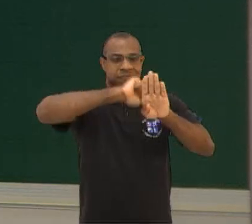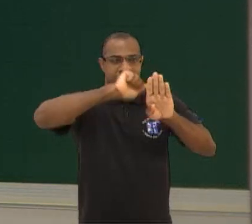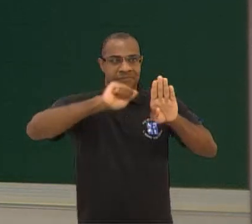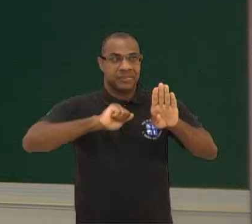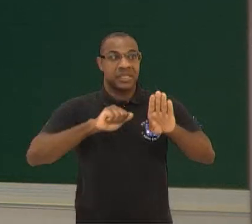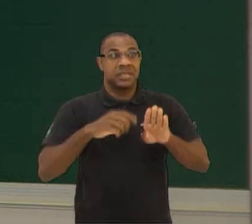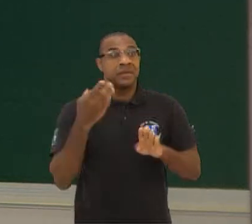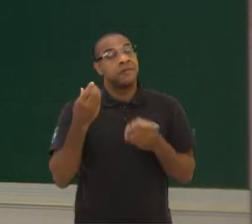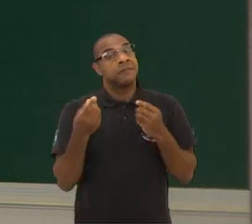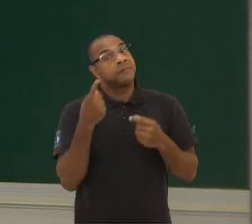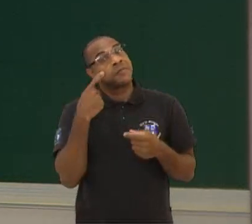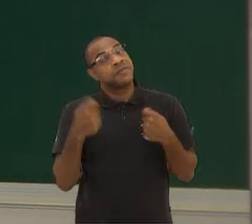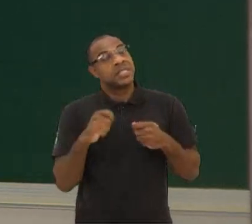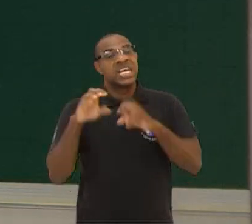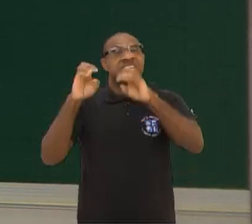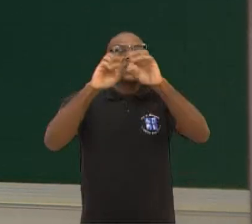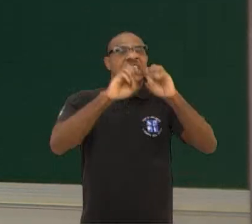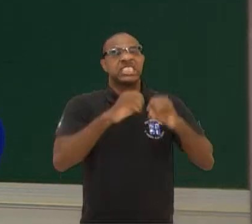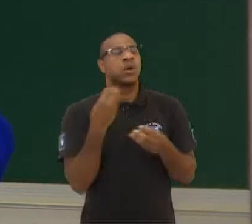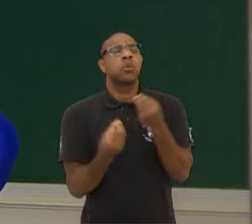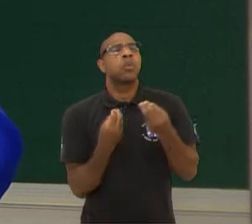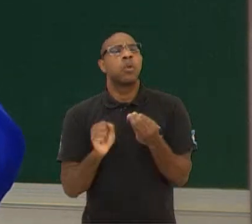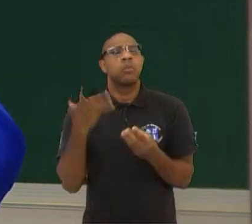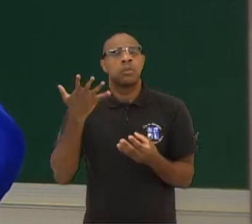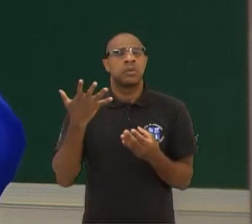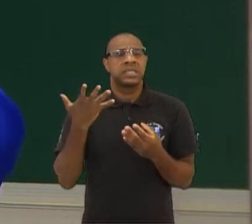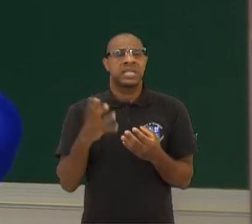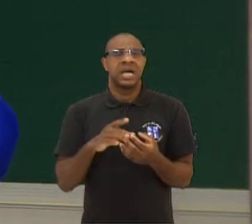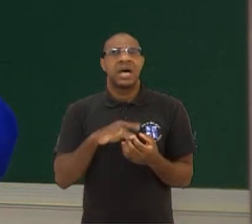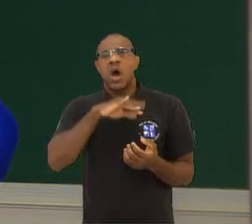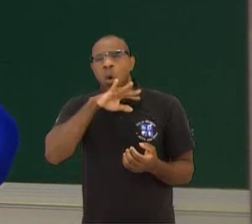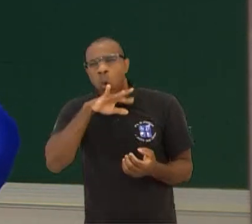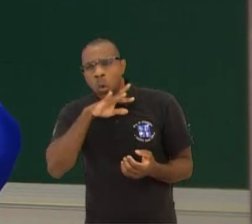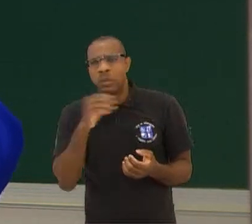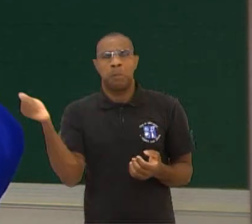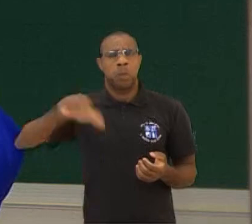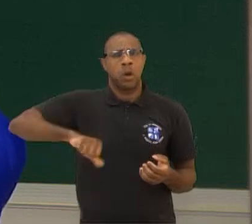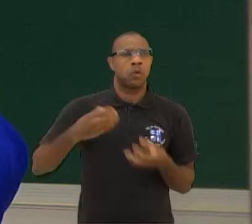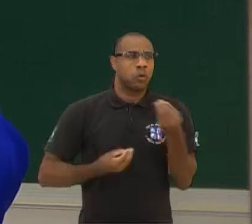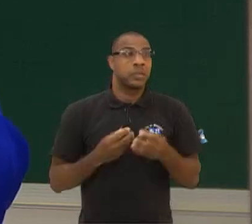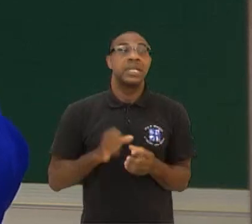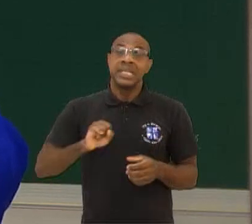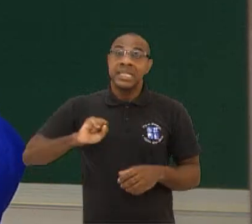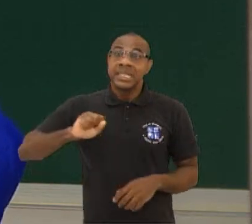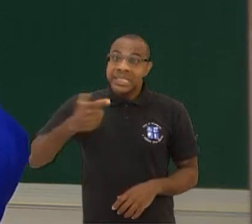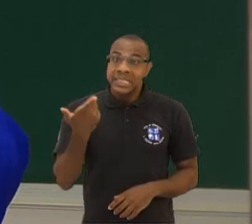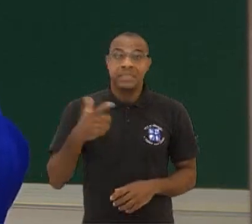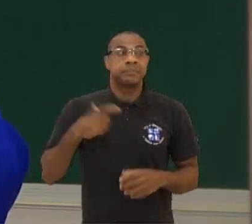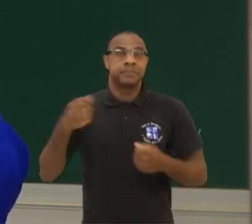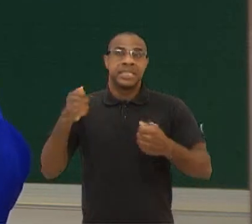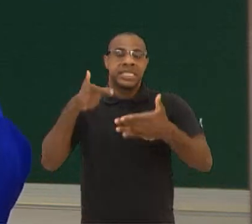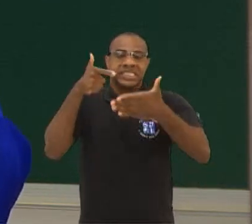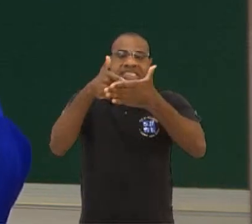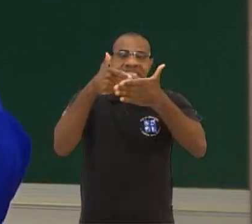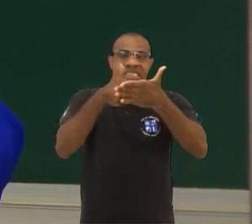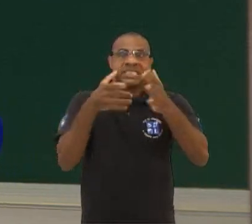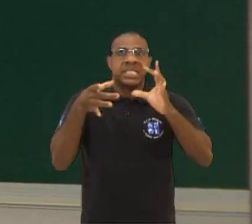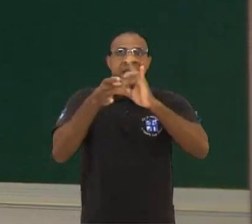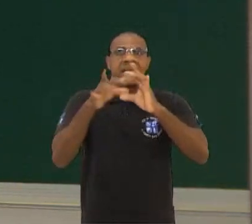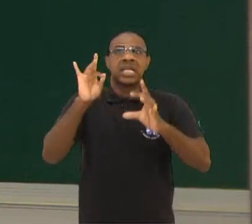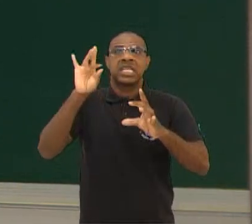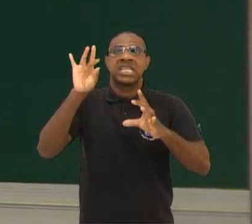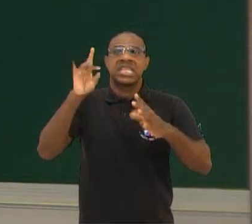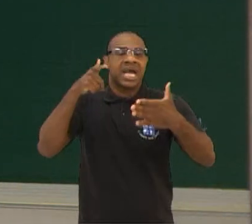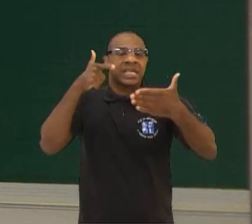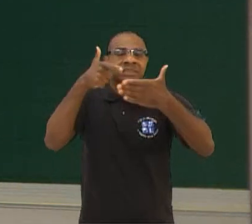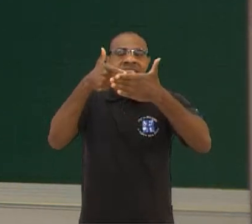a corrosão, se a ferrugem, né, não está muito avançada. Caso isso ocorra, você tem que soldar e depois lixar. O